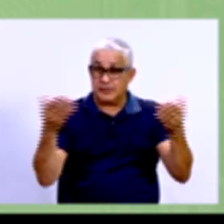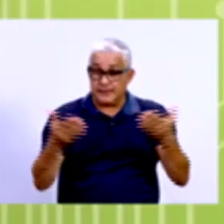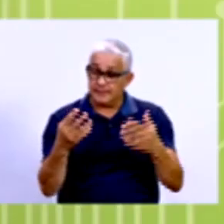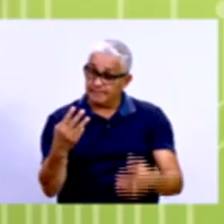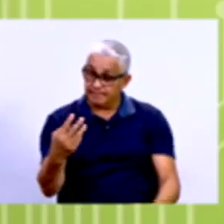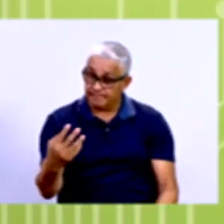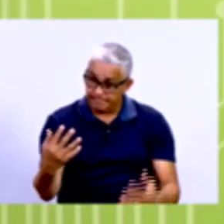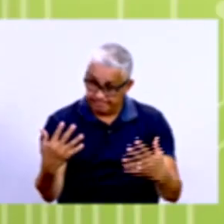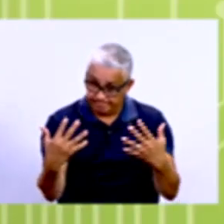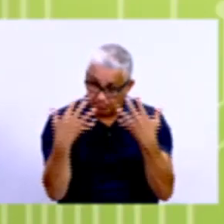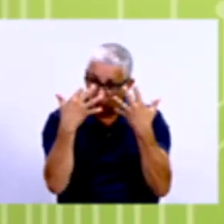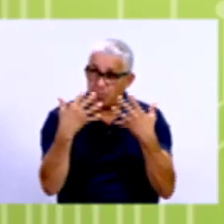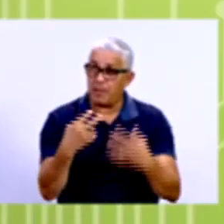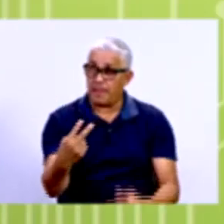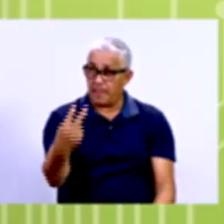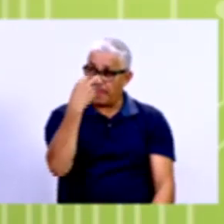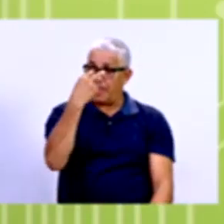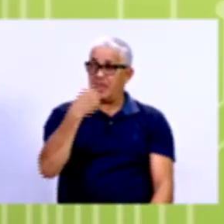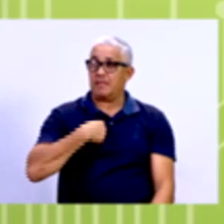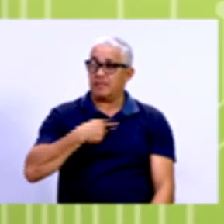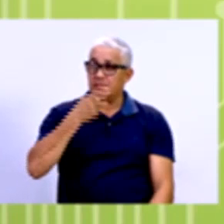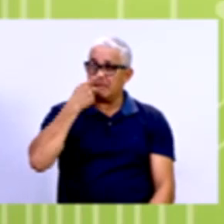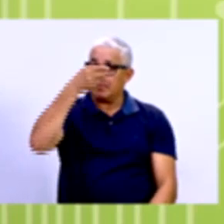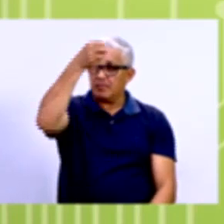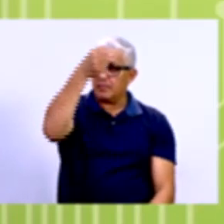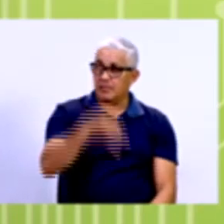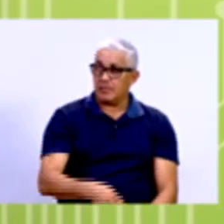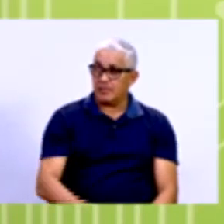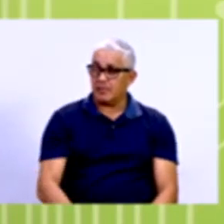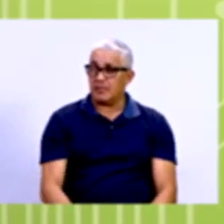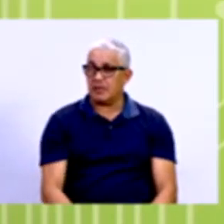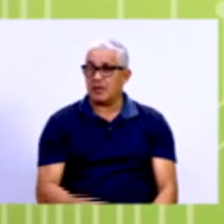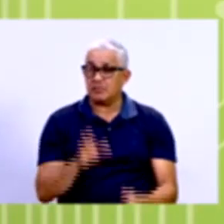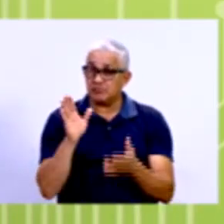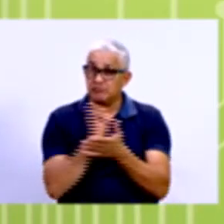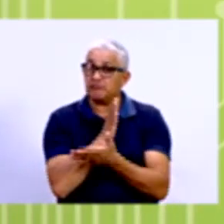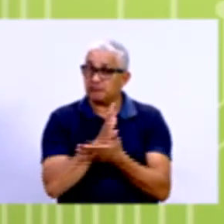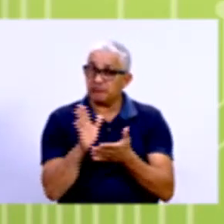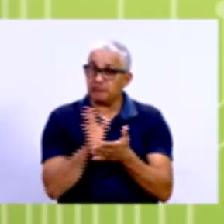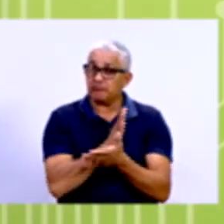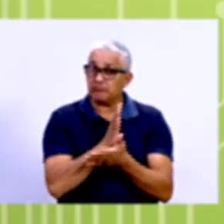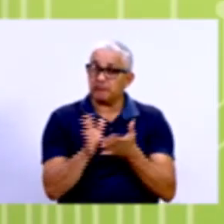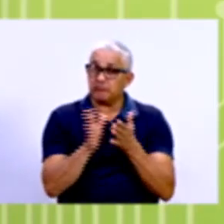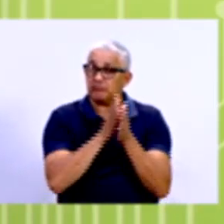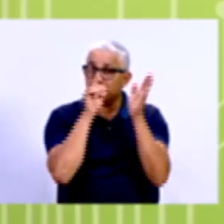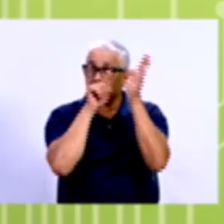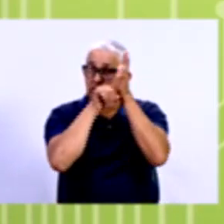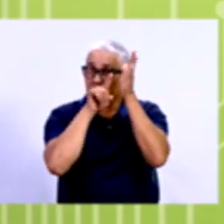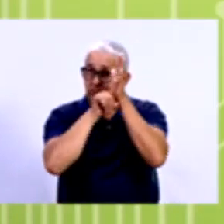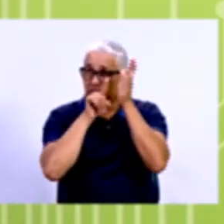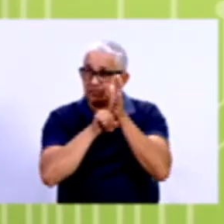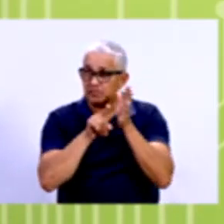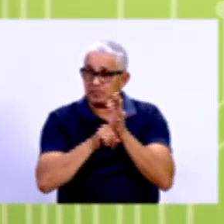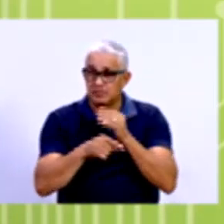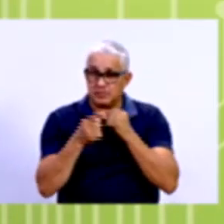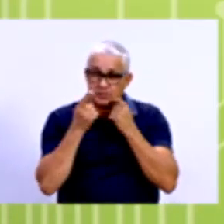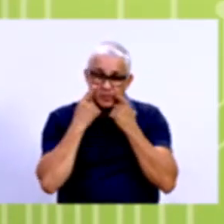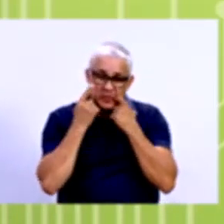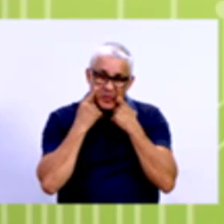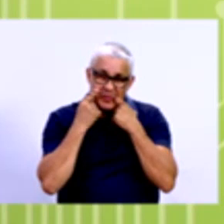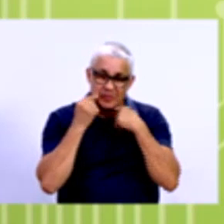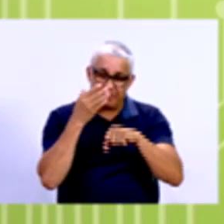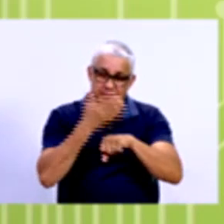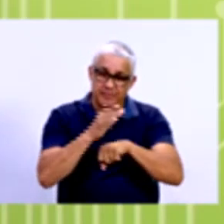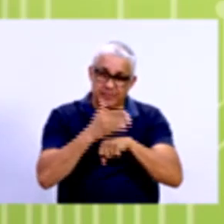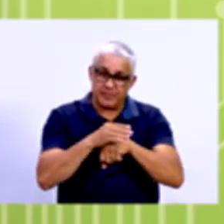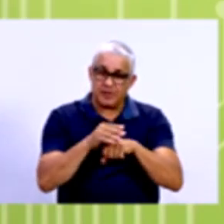muita atenção no que eu vou falar. Eu ouvi alguns questionamentos sobre os exercícios que a gente fez